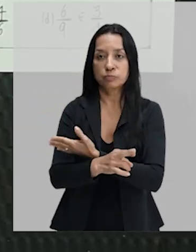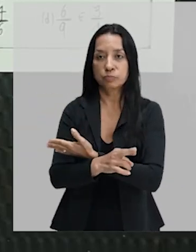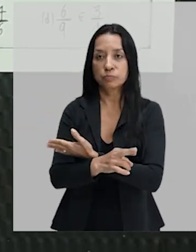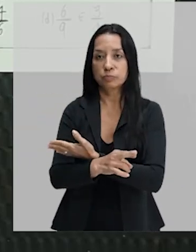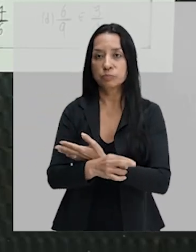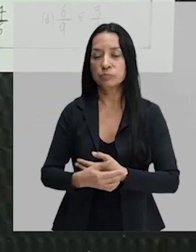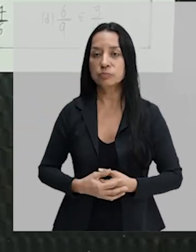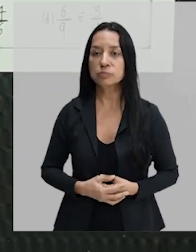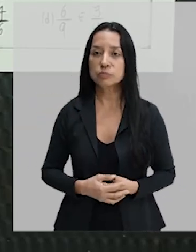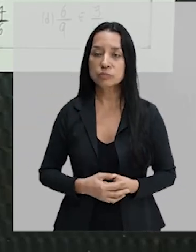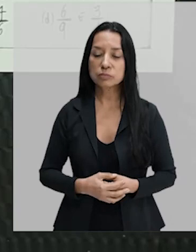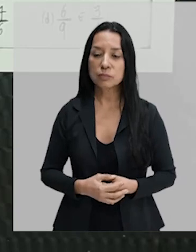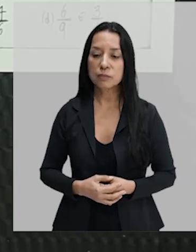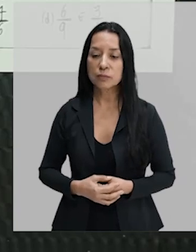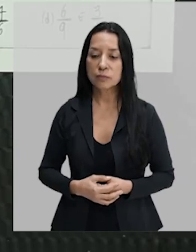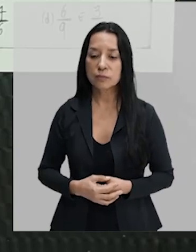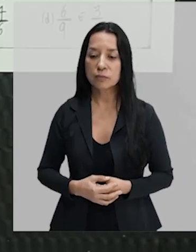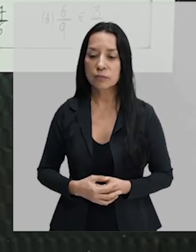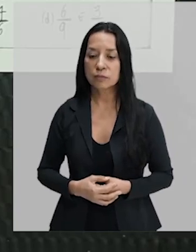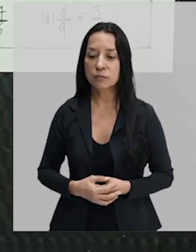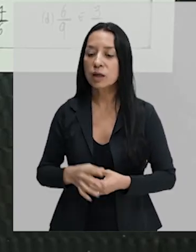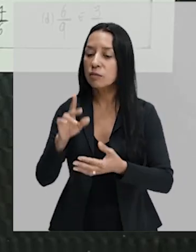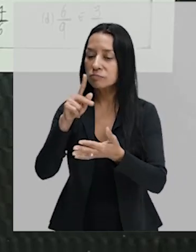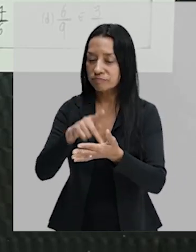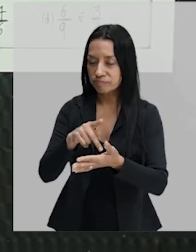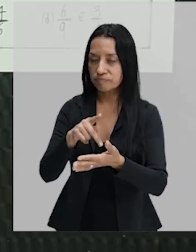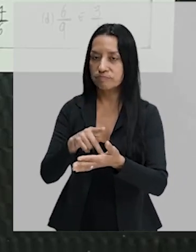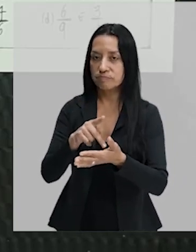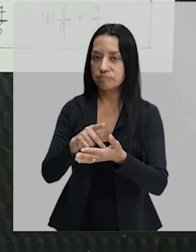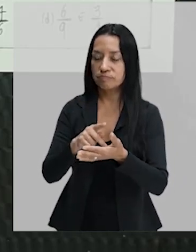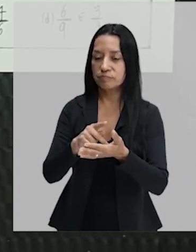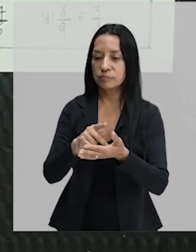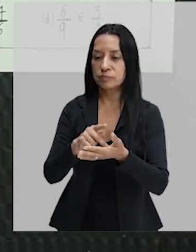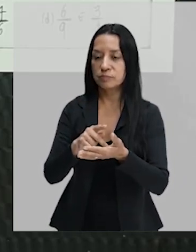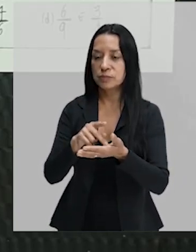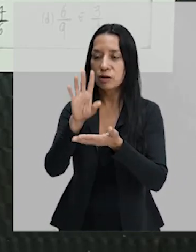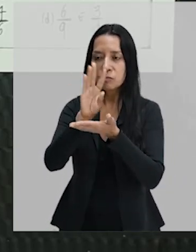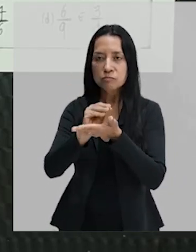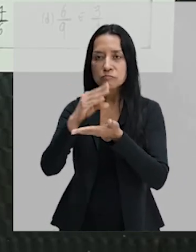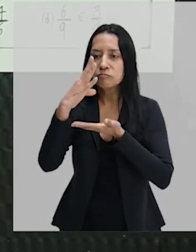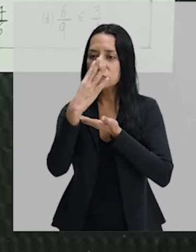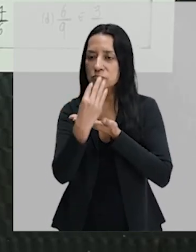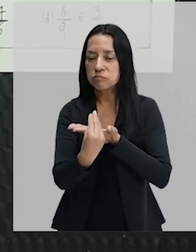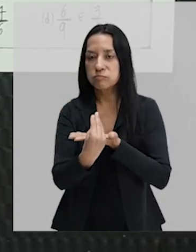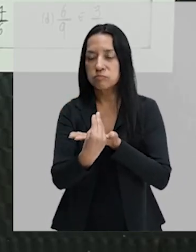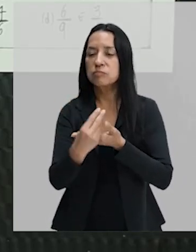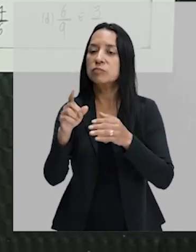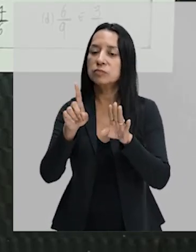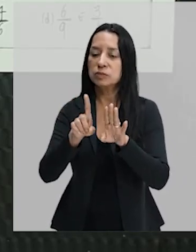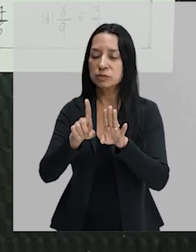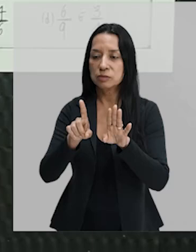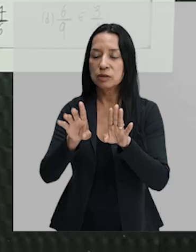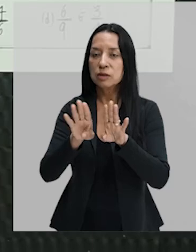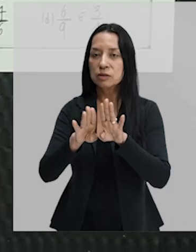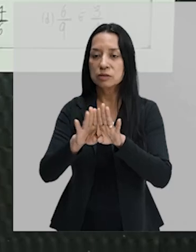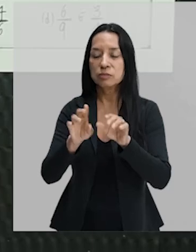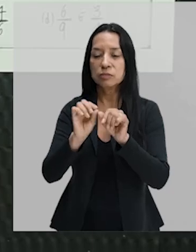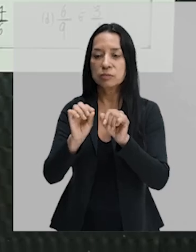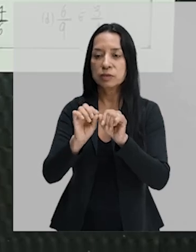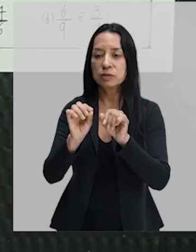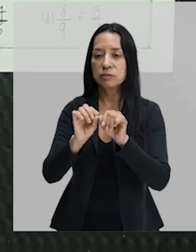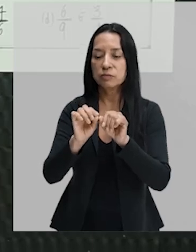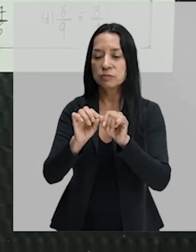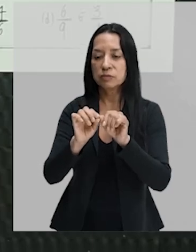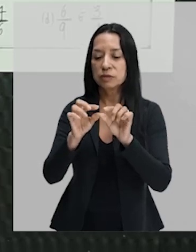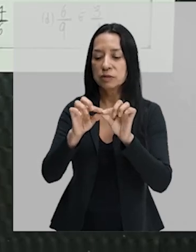dessa foto original, e vamos fazer também a razão entre a largura e o comprimento da